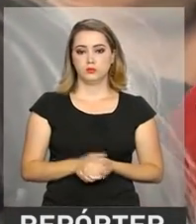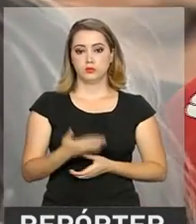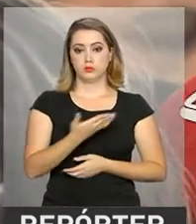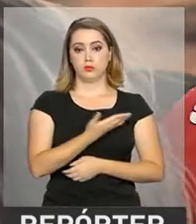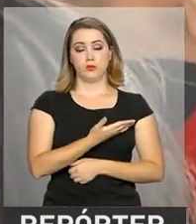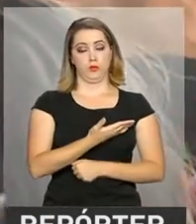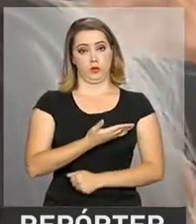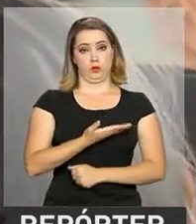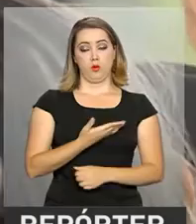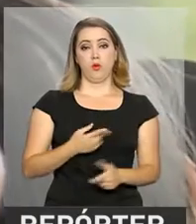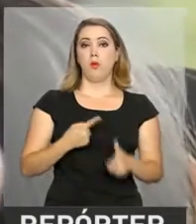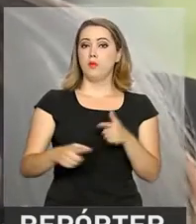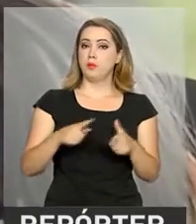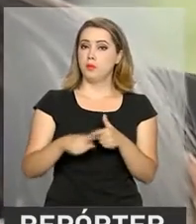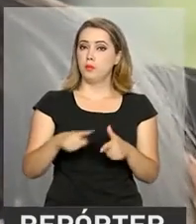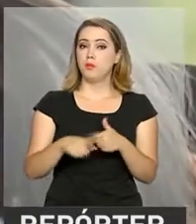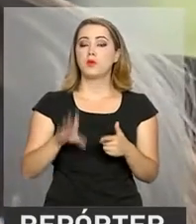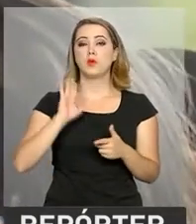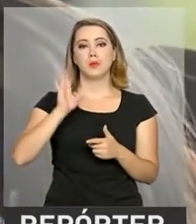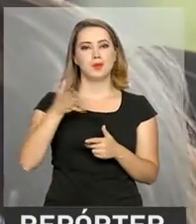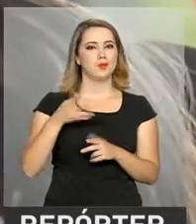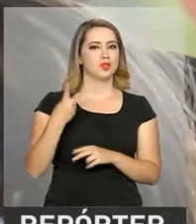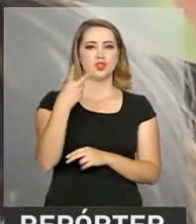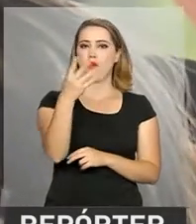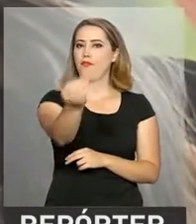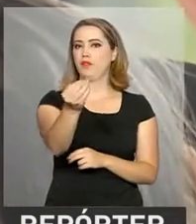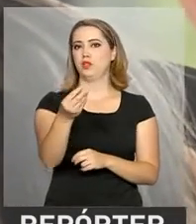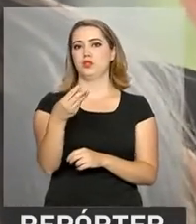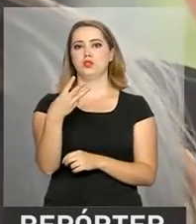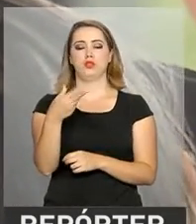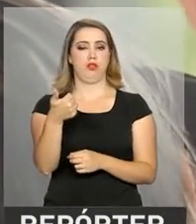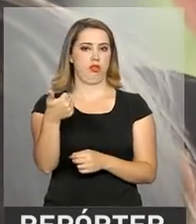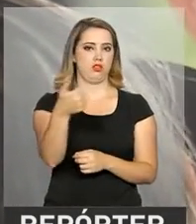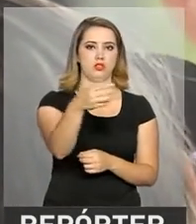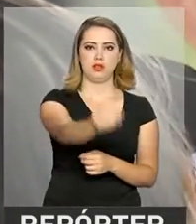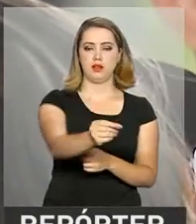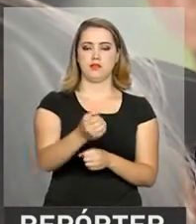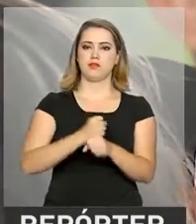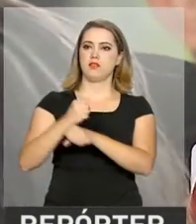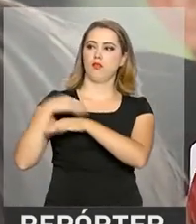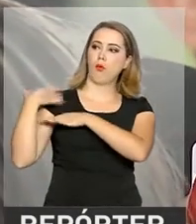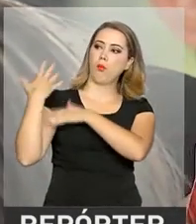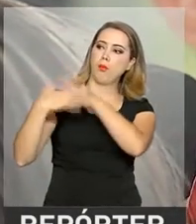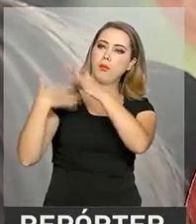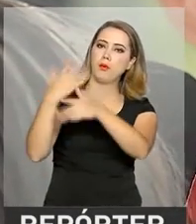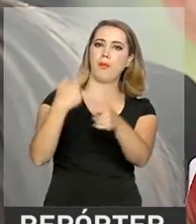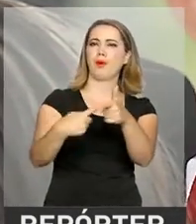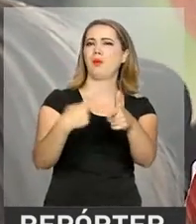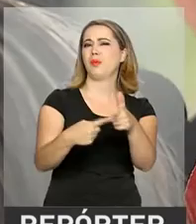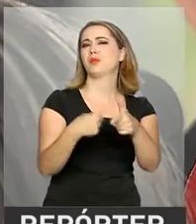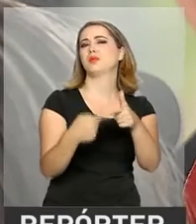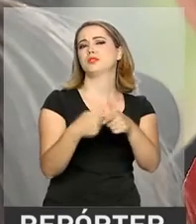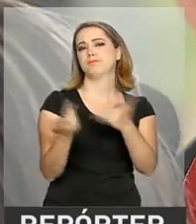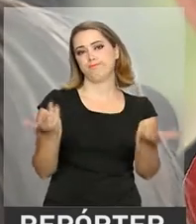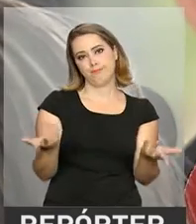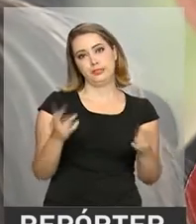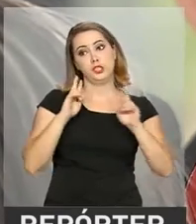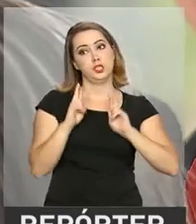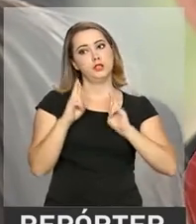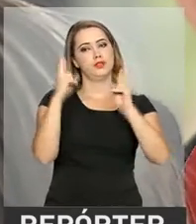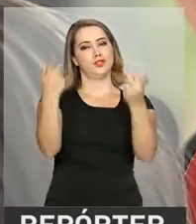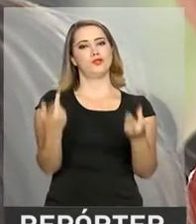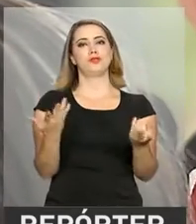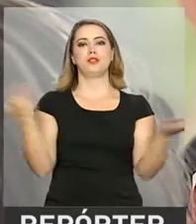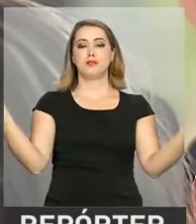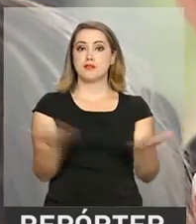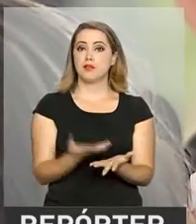barril de pólvora há 10 20 anos no bairro de povo agora a diferença do governo a